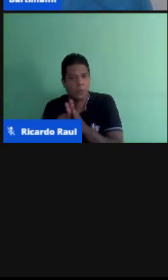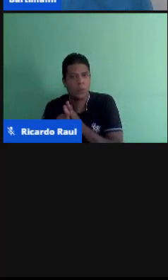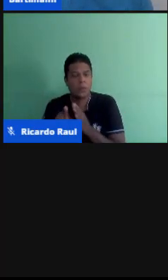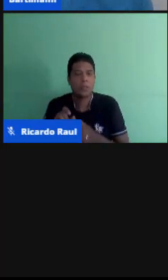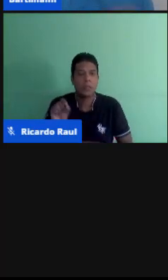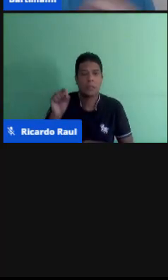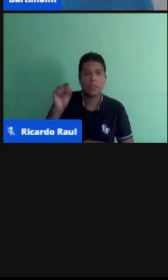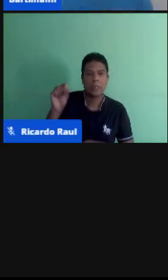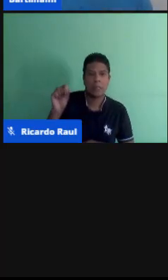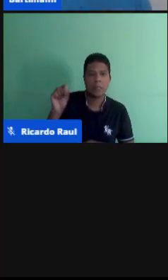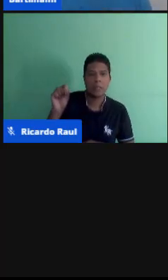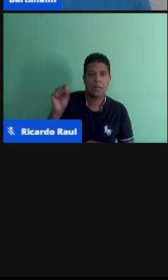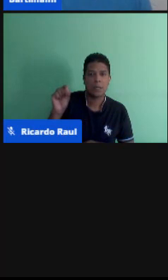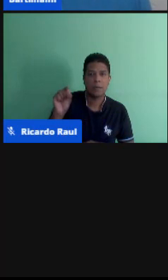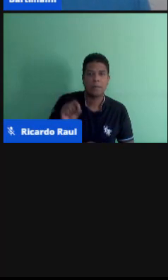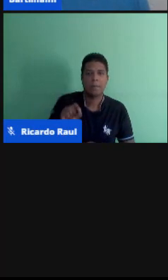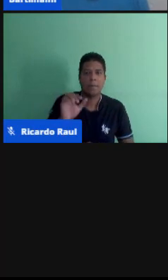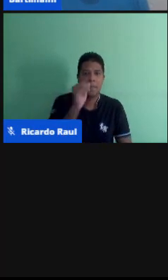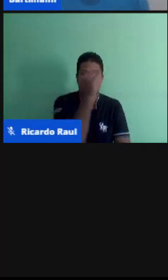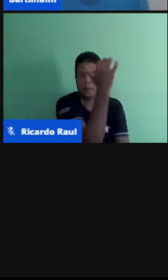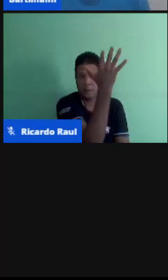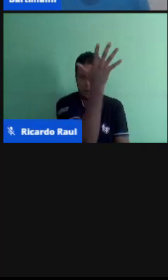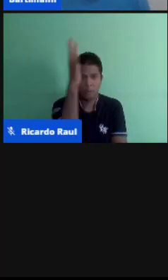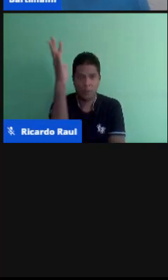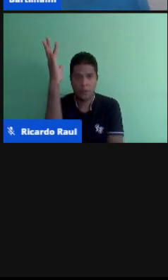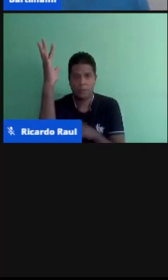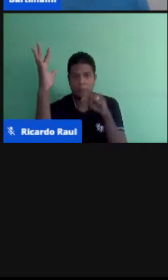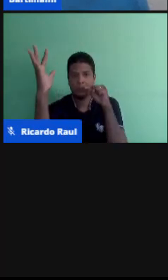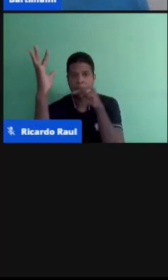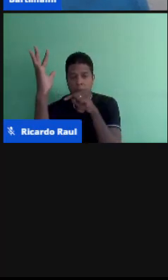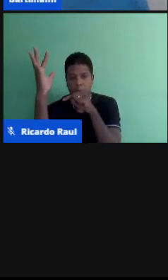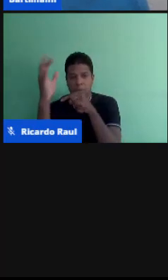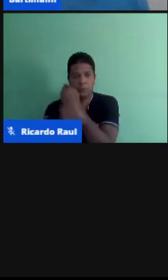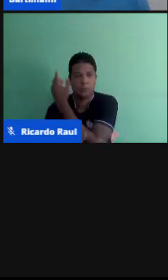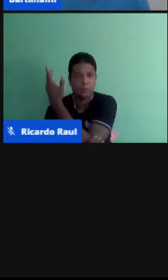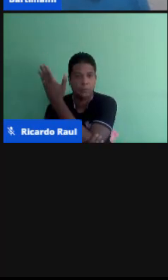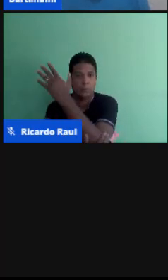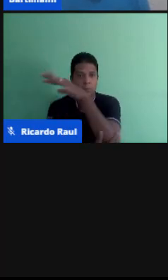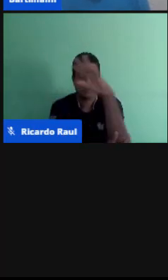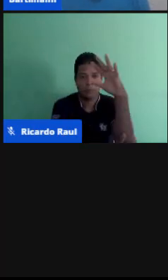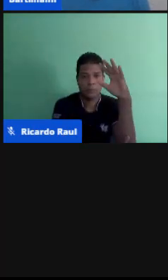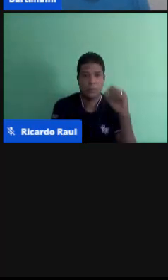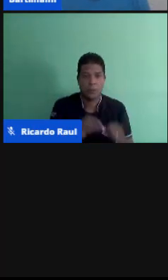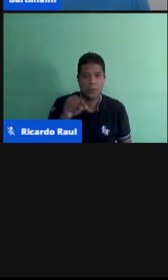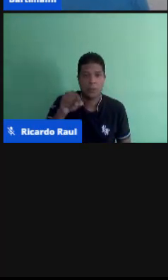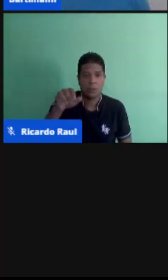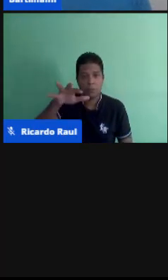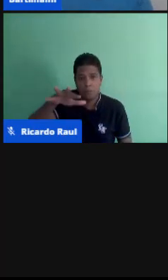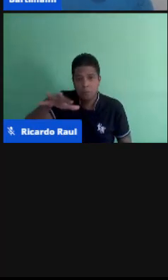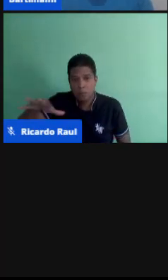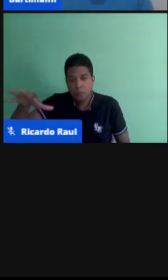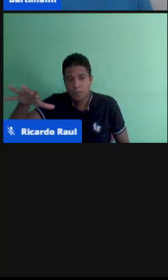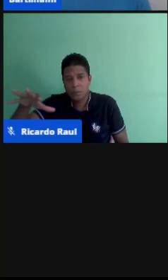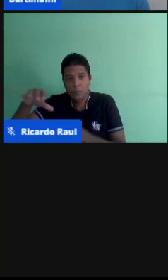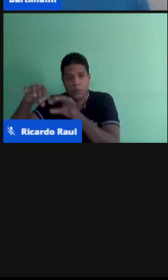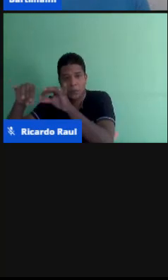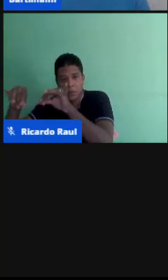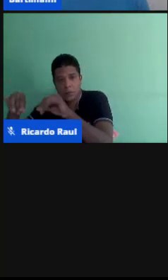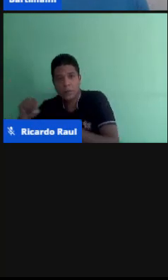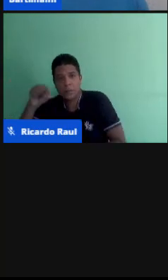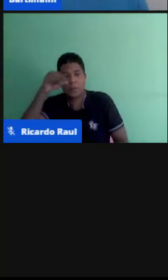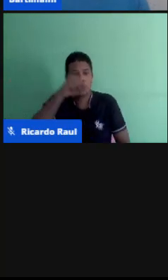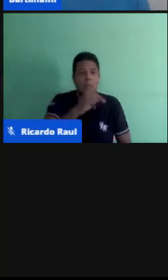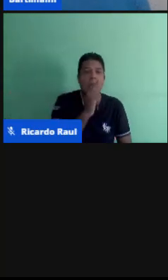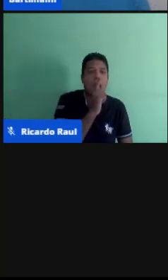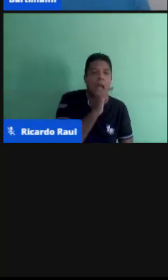olha, isso aqui é floresta, isso aqui é uma área de várzea, isso aqui é água.